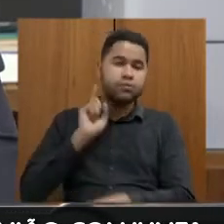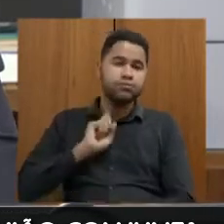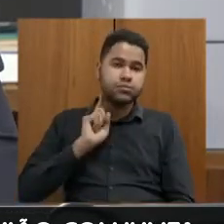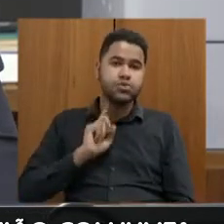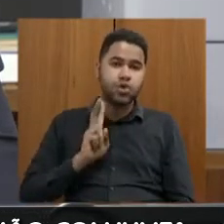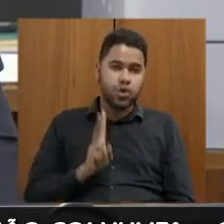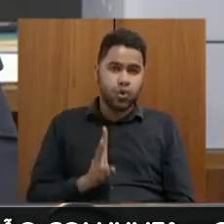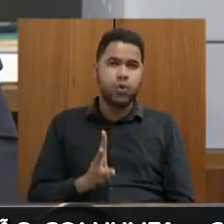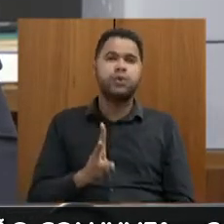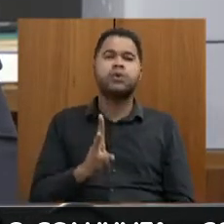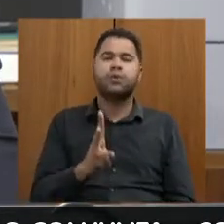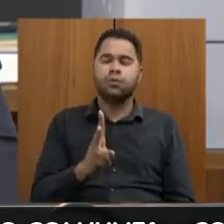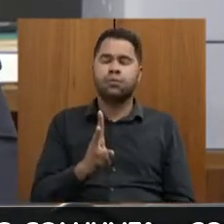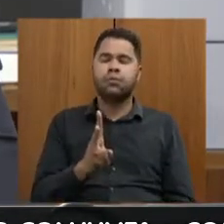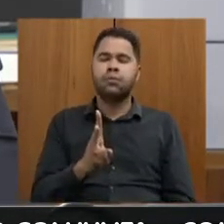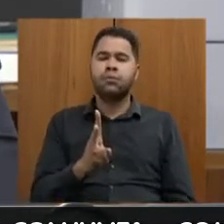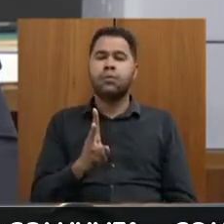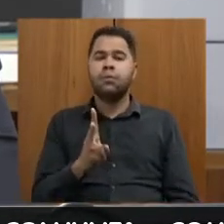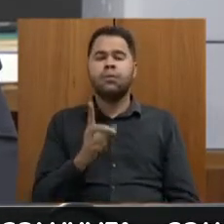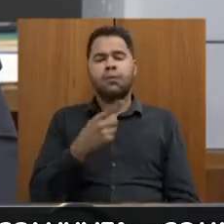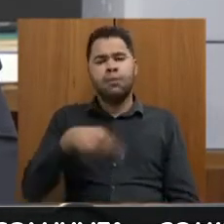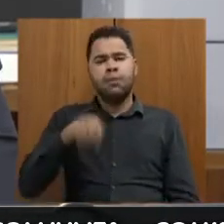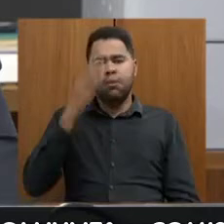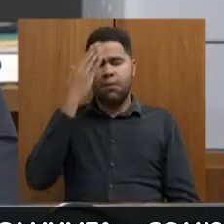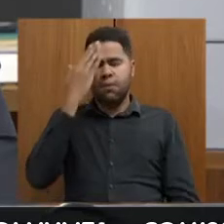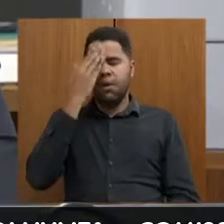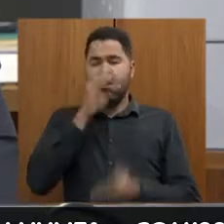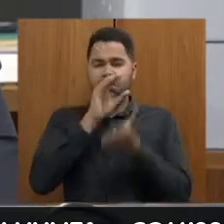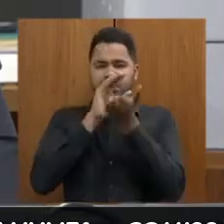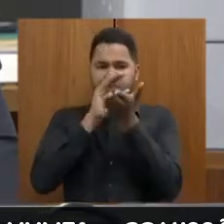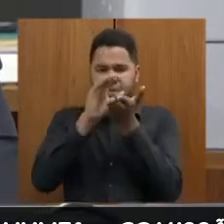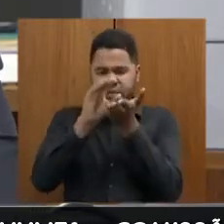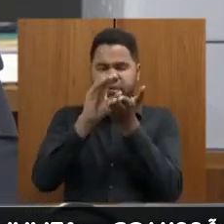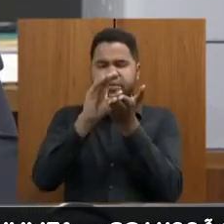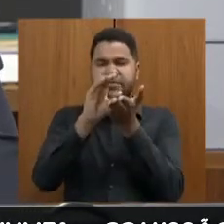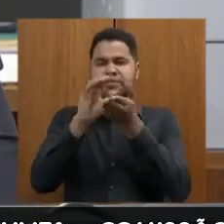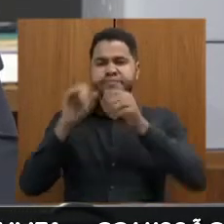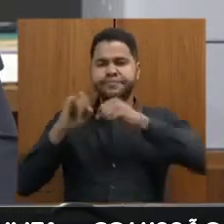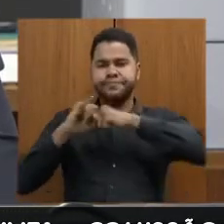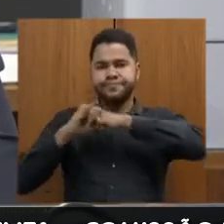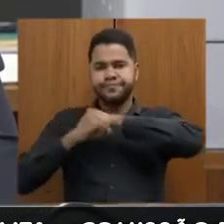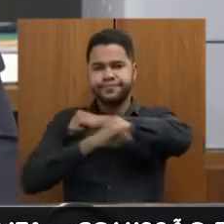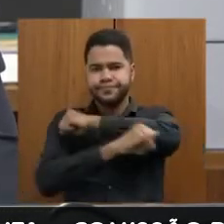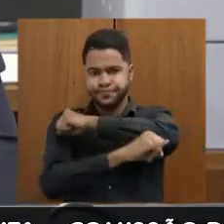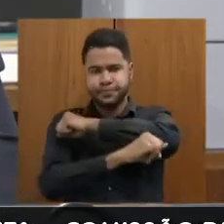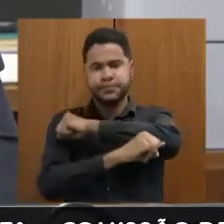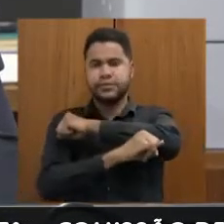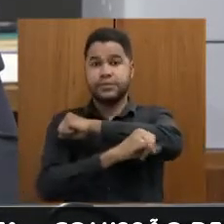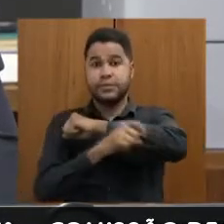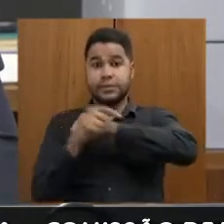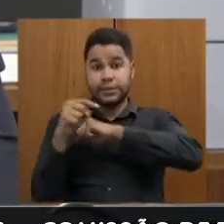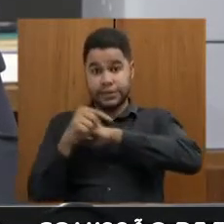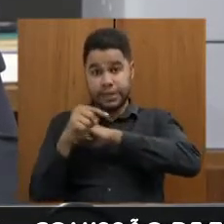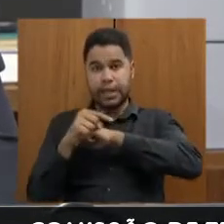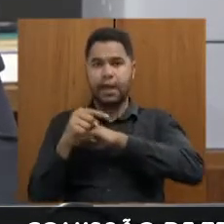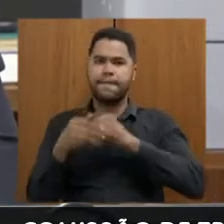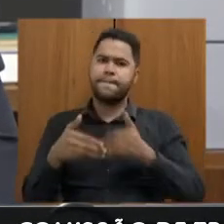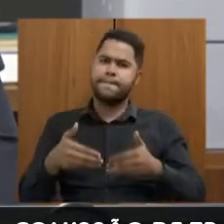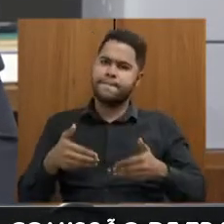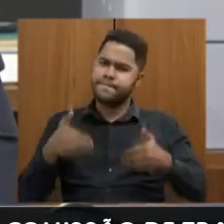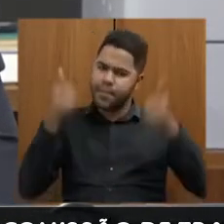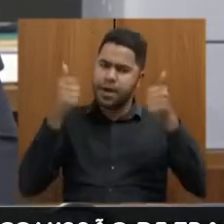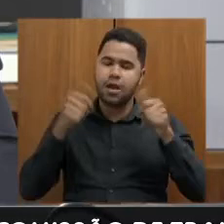que o investimento seja ainda maior nós sabemos que o investimento em infraestrutura é não só a